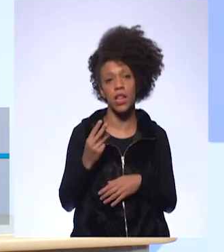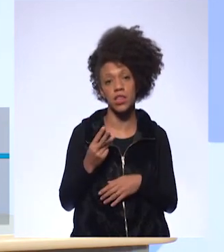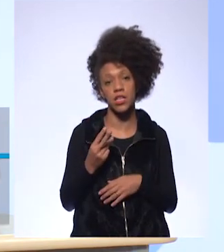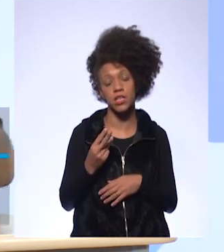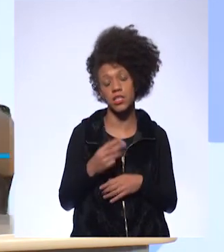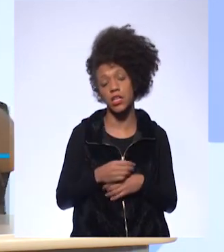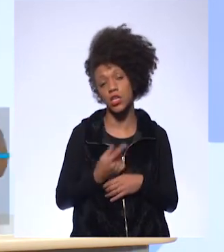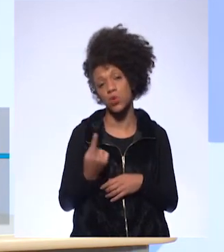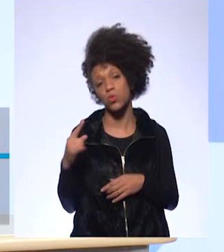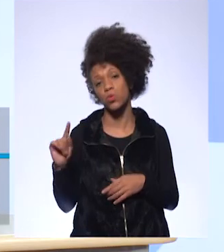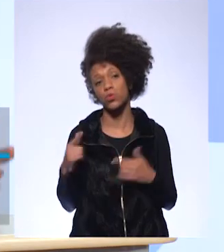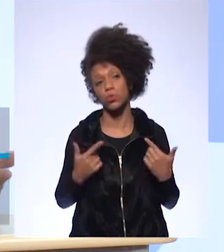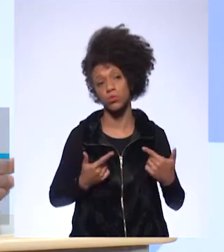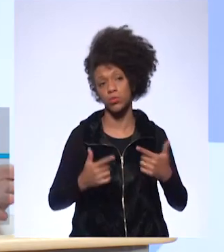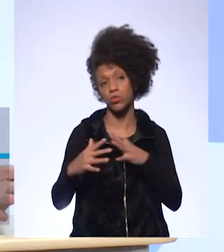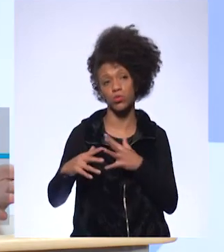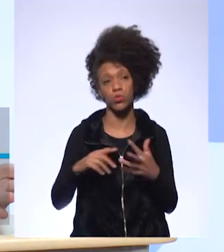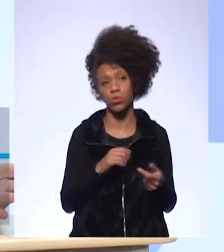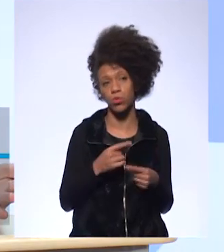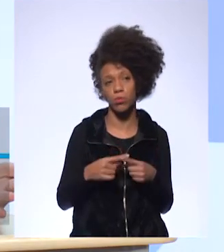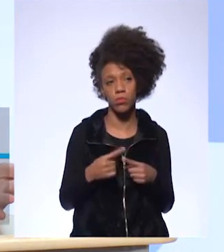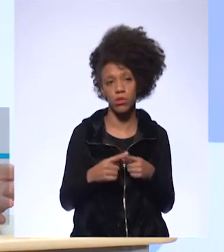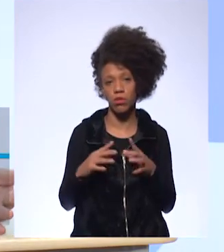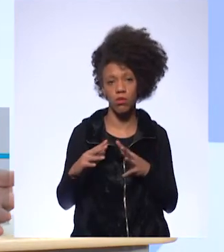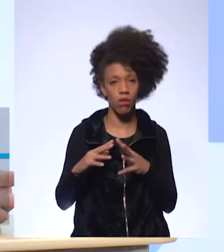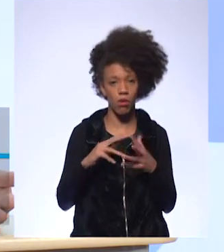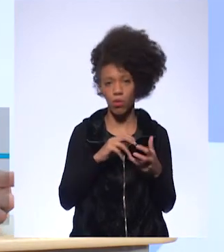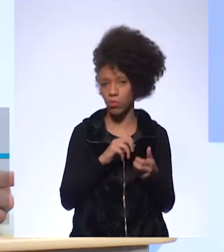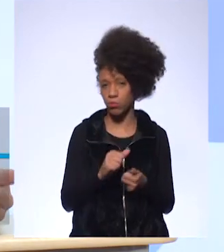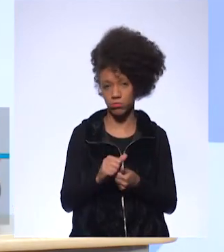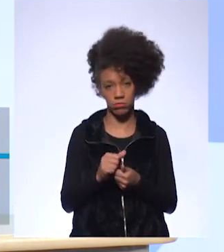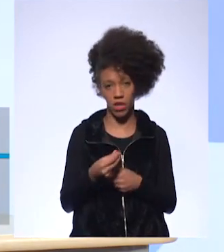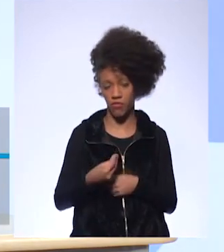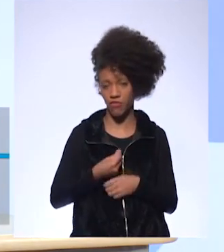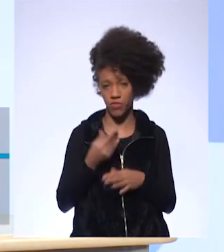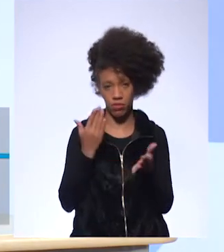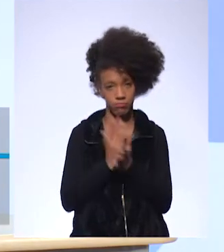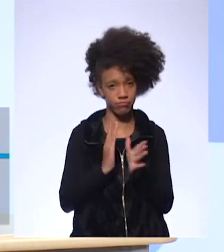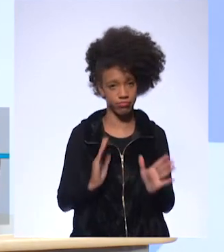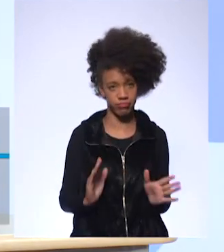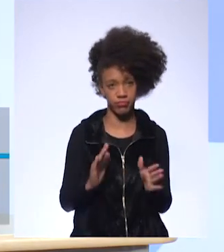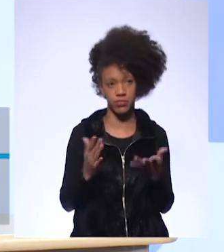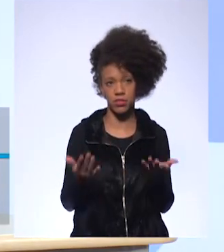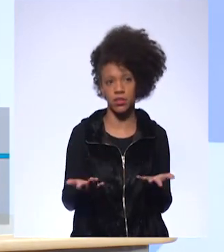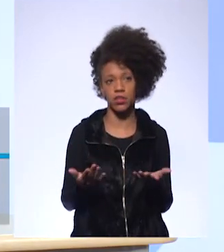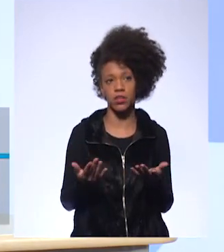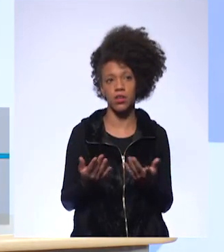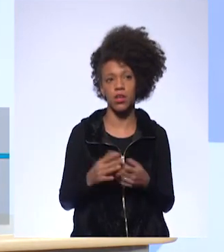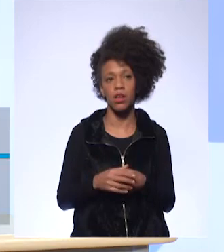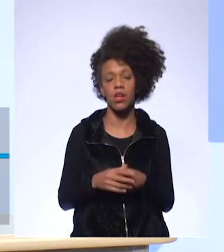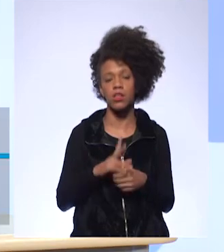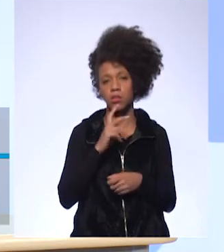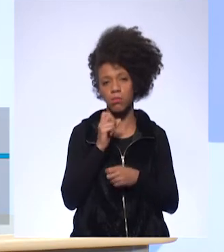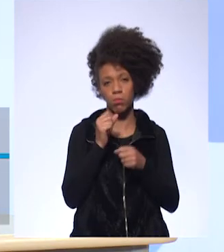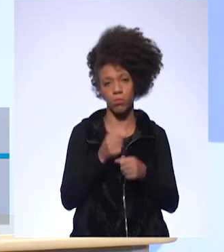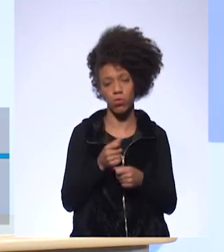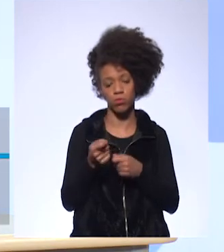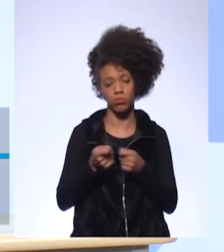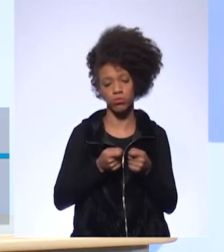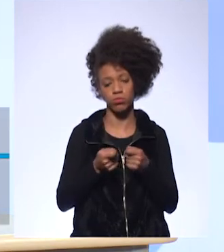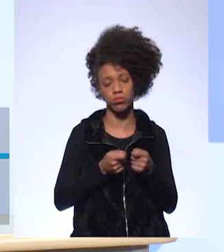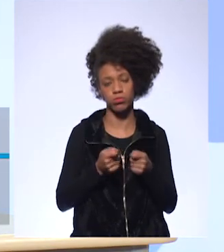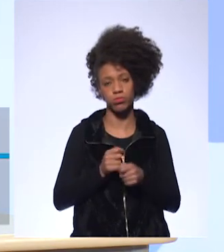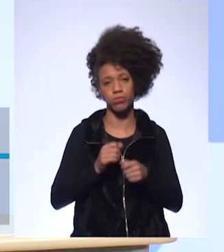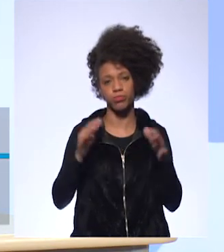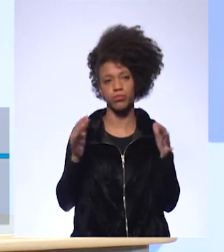última guerra e último tudo, porque ia acabar com a vida no planeta Terra, né? Então, acho que até por conta desse poder tão grande de destruição,